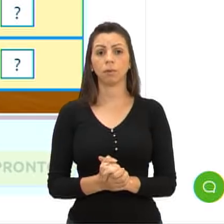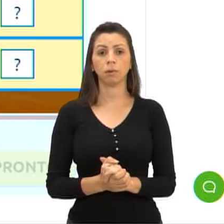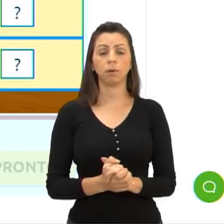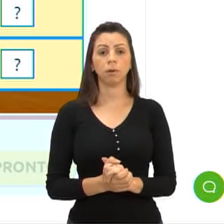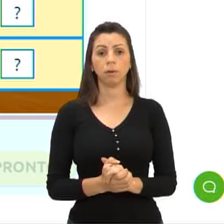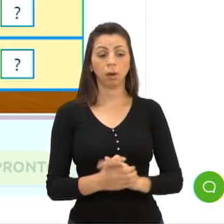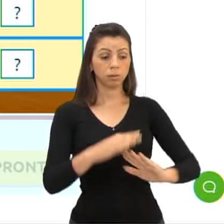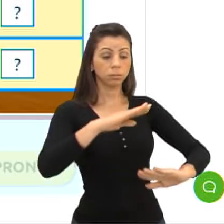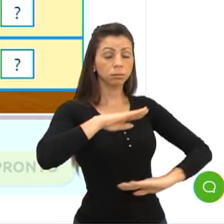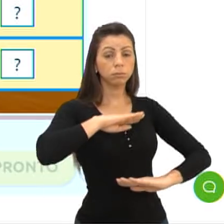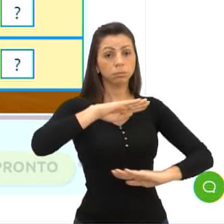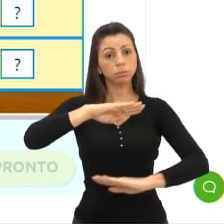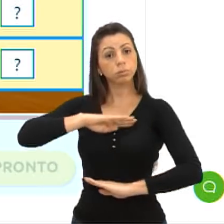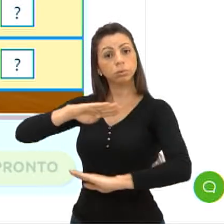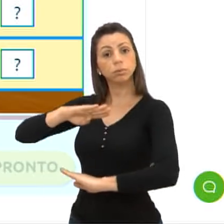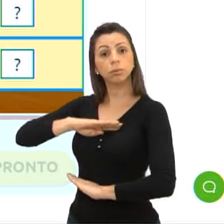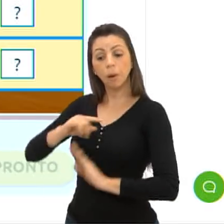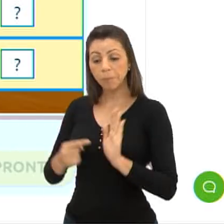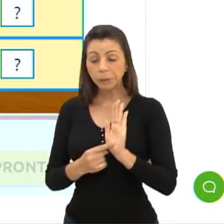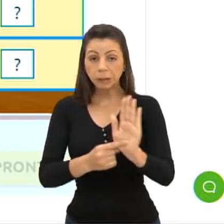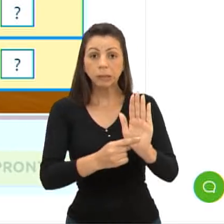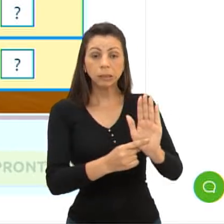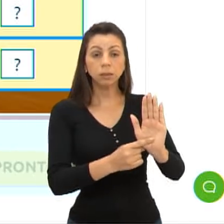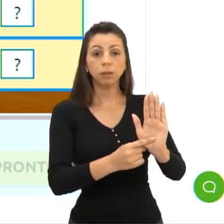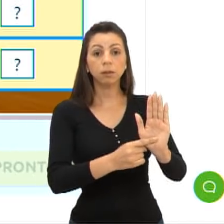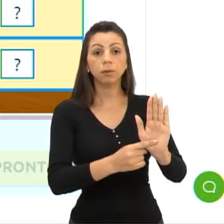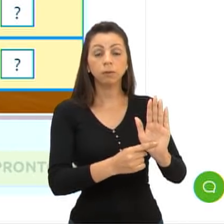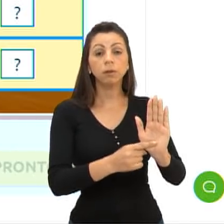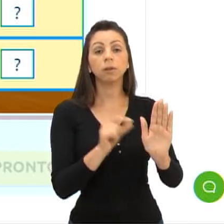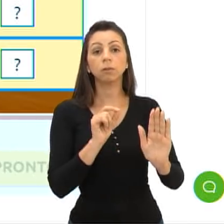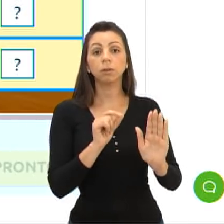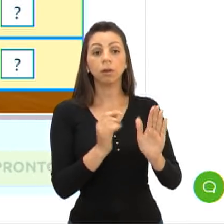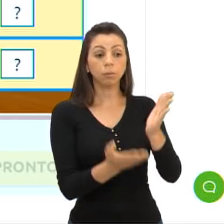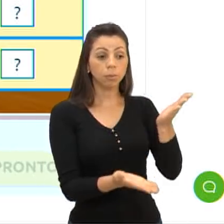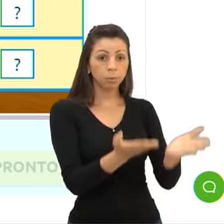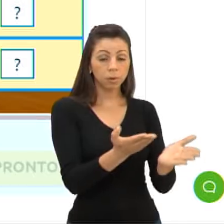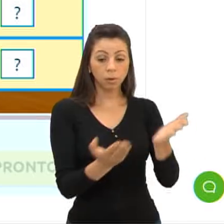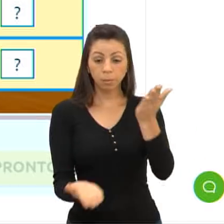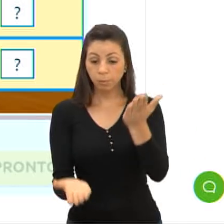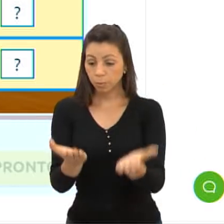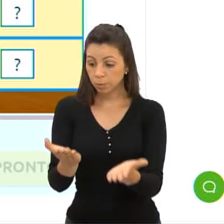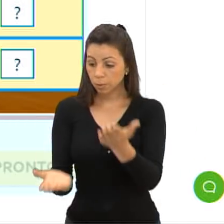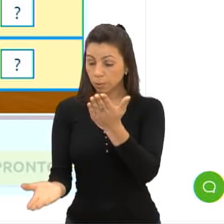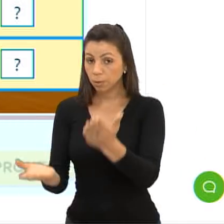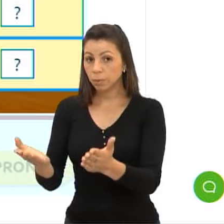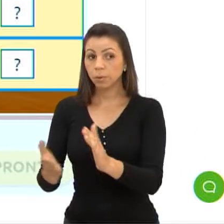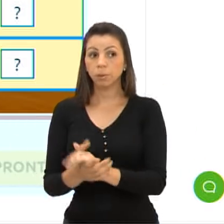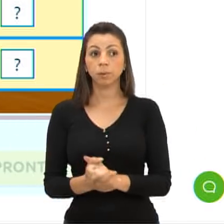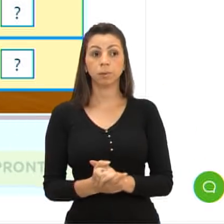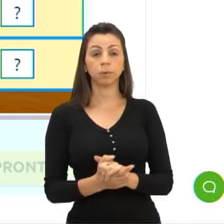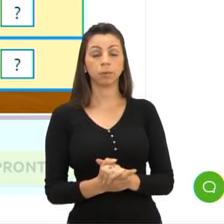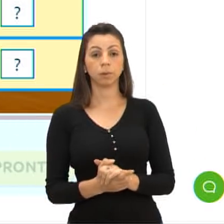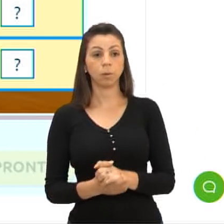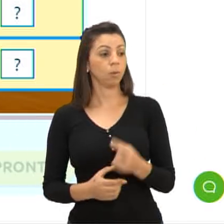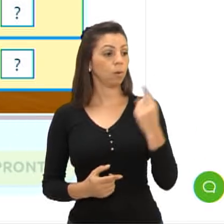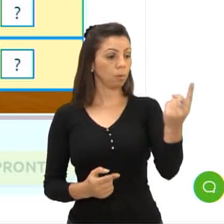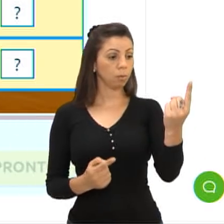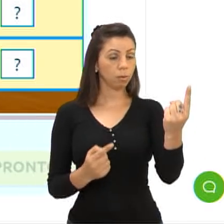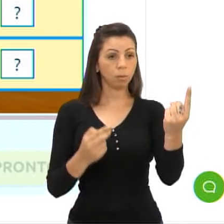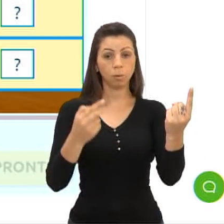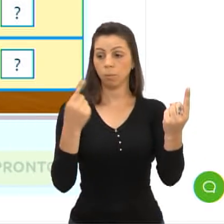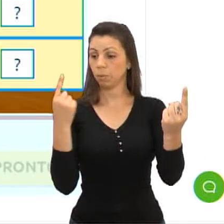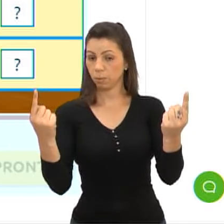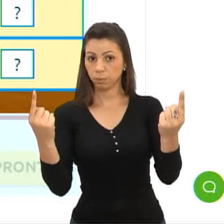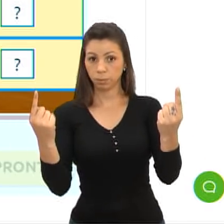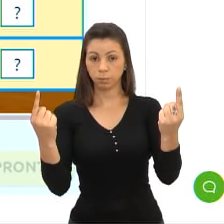de proporção. Ele inicia o jogo mostrando a proporção de 1 para 1. Já